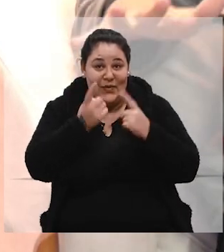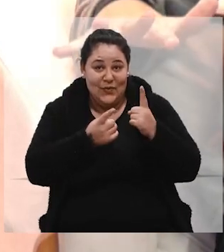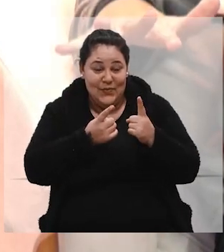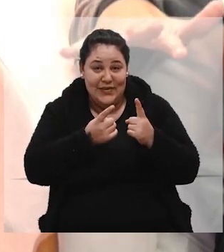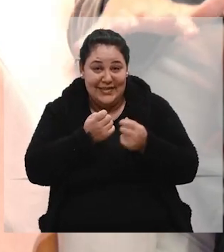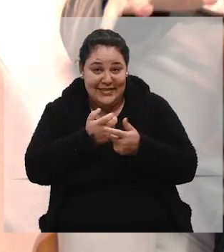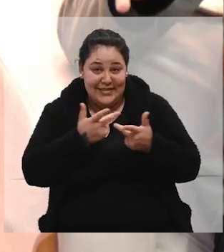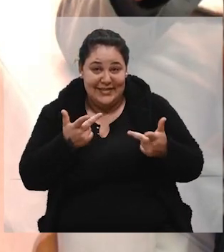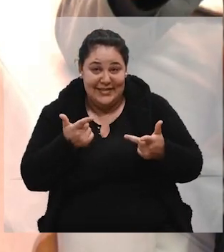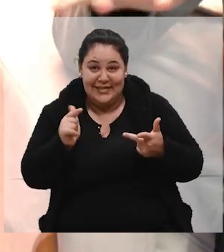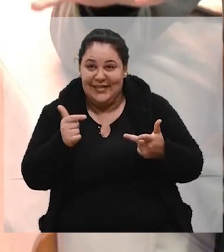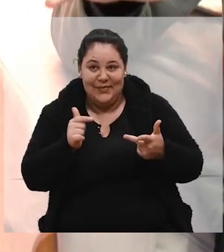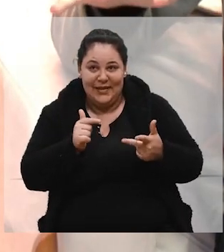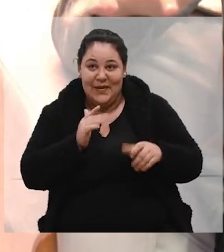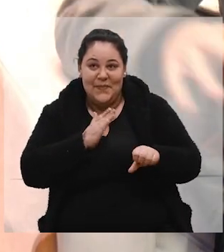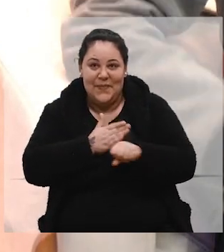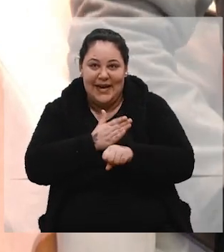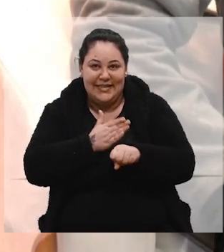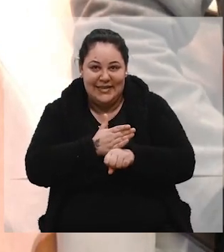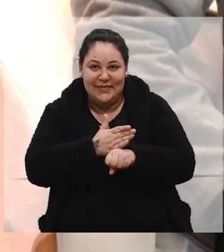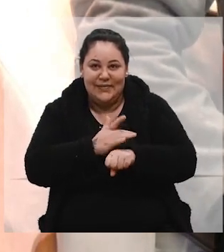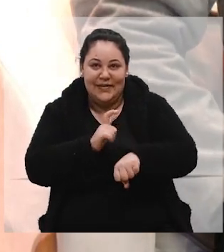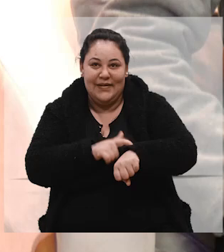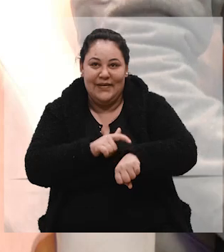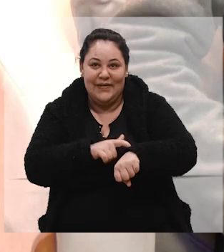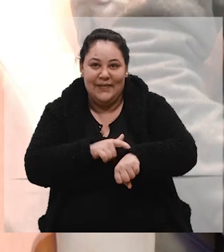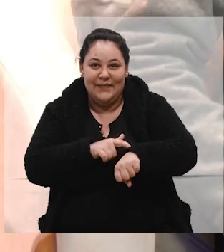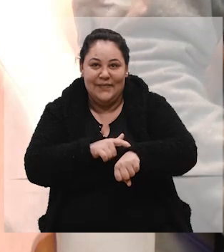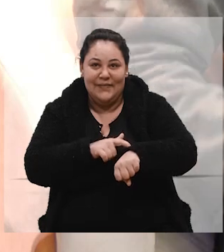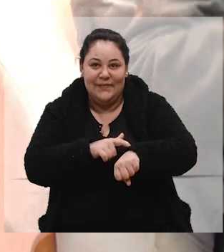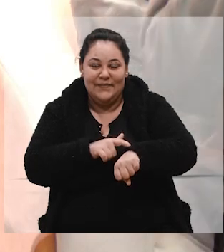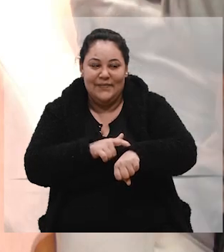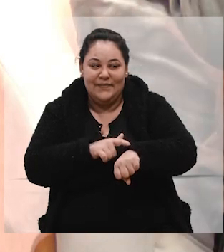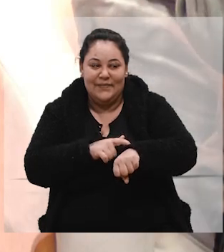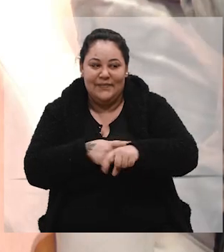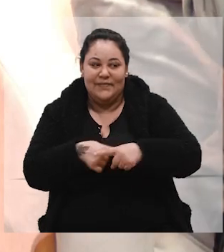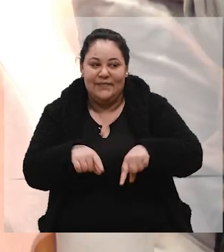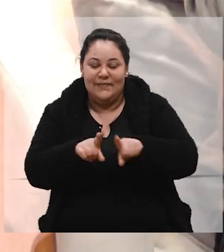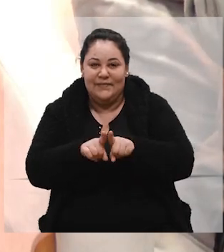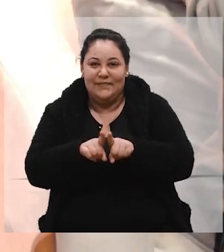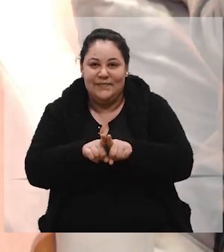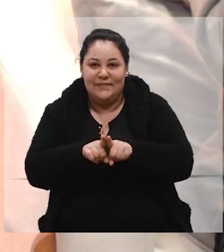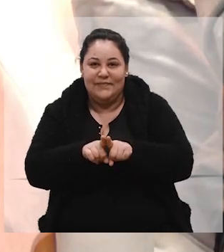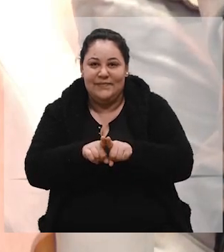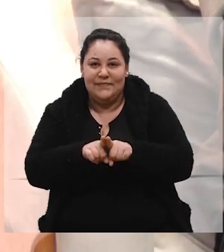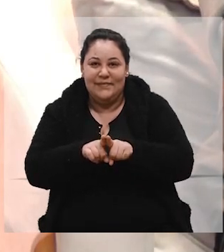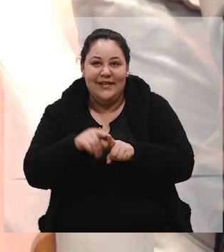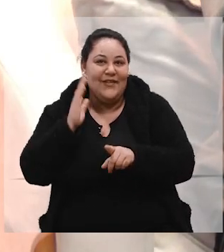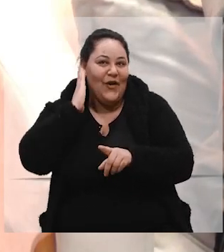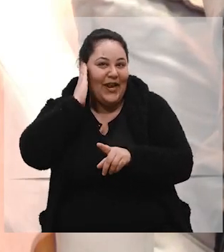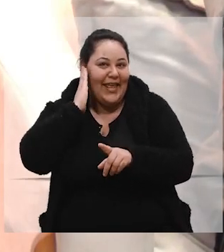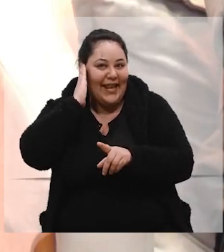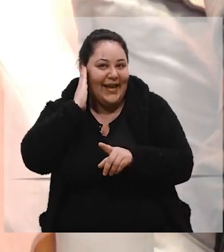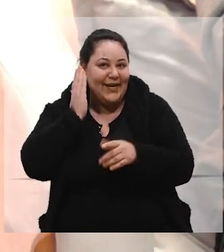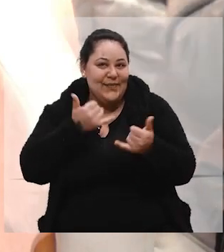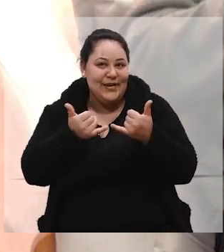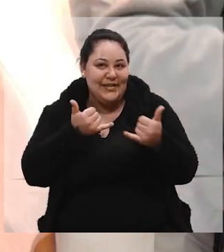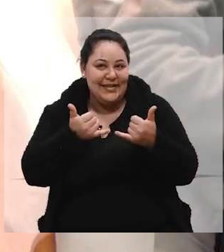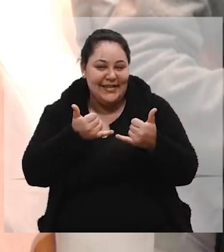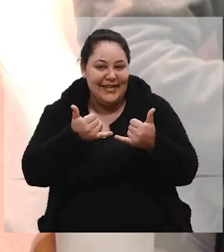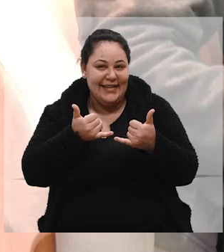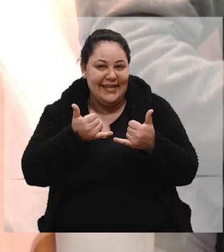Mas tem umas coisas que não tem na rotina. Como lavar a orelha, eu acho que nem precisa, eu